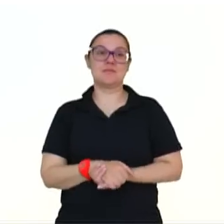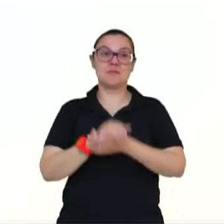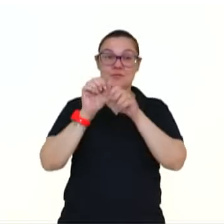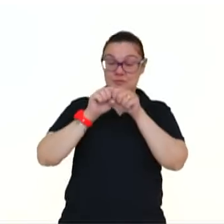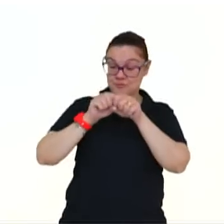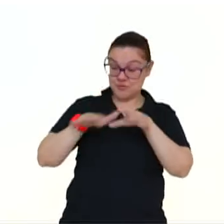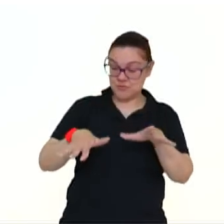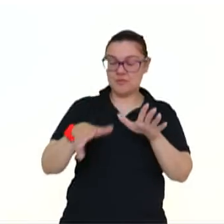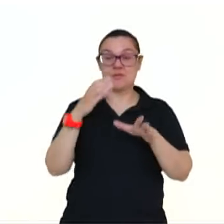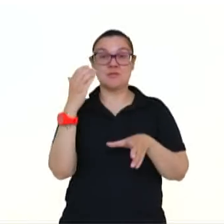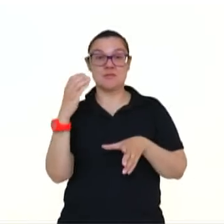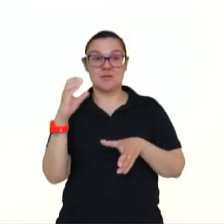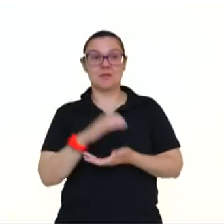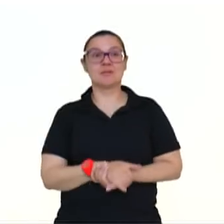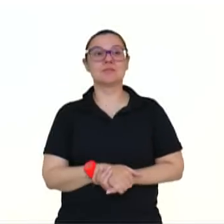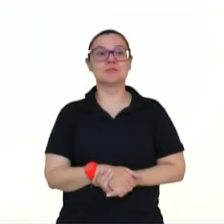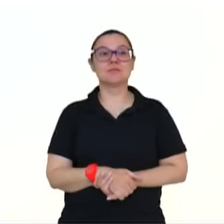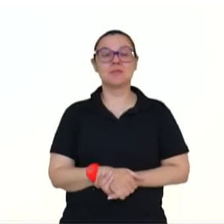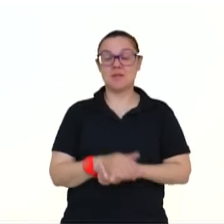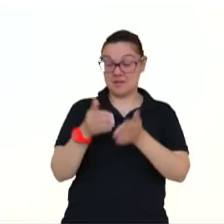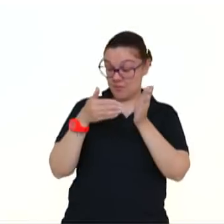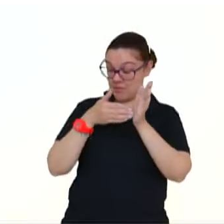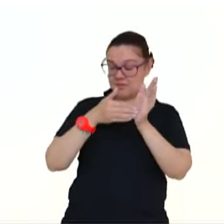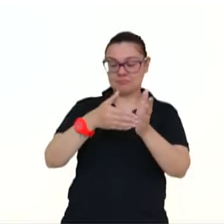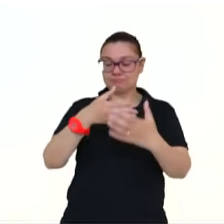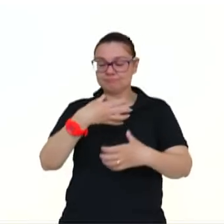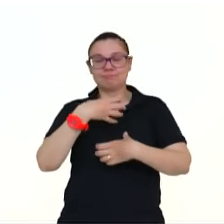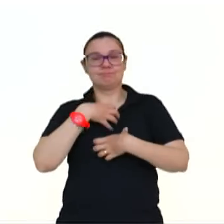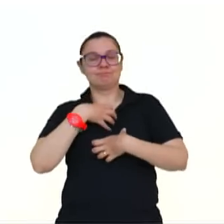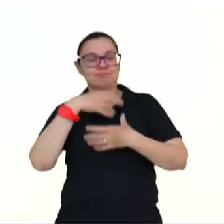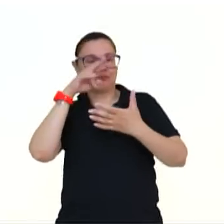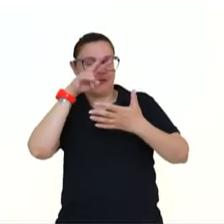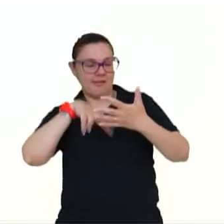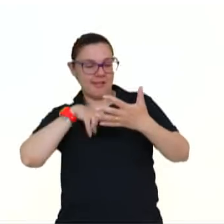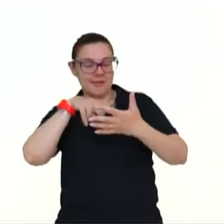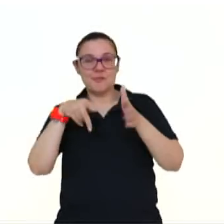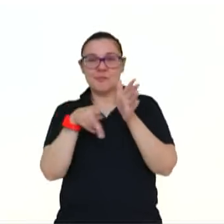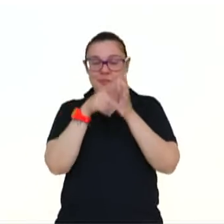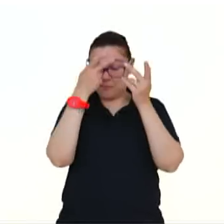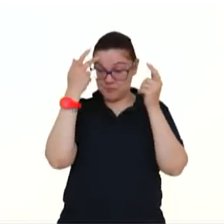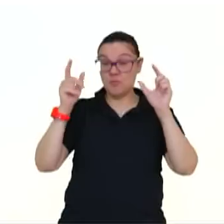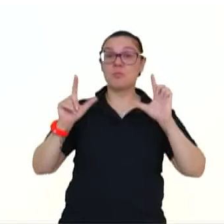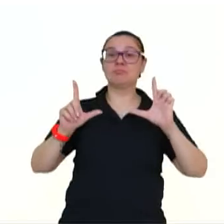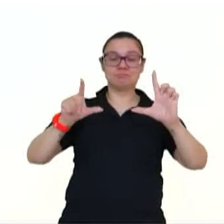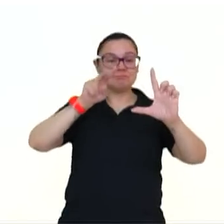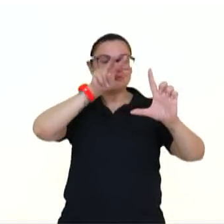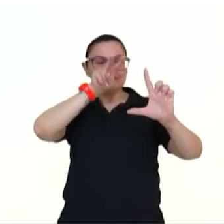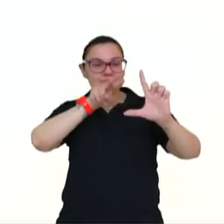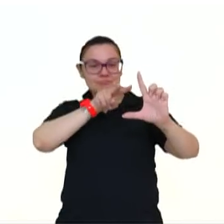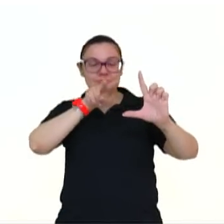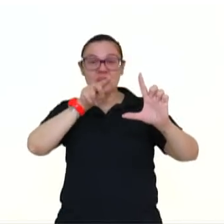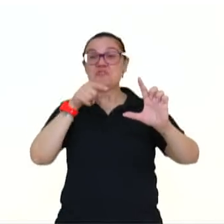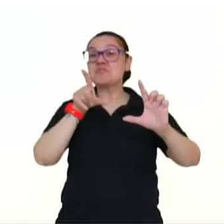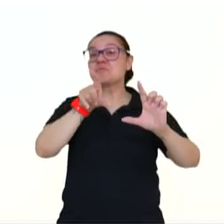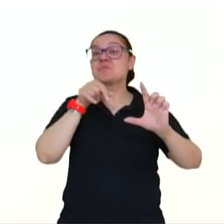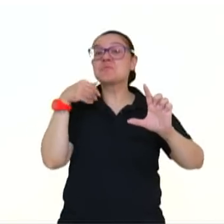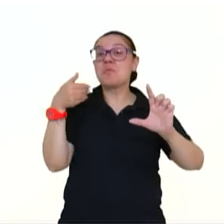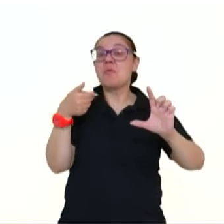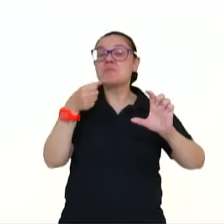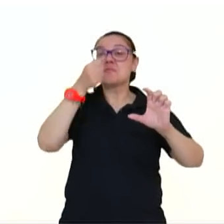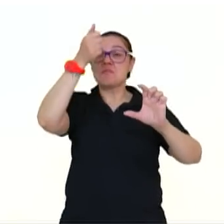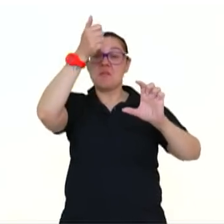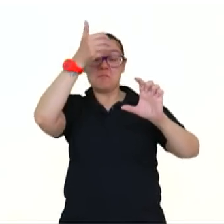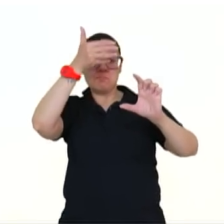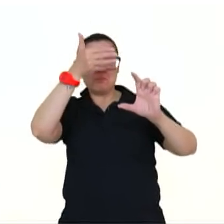divulgação científica. E esse percurso de leitura é determinado pelo leitor, é porque você escolhe se